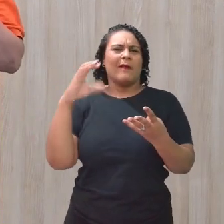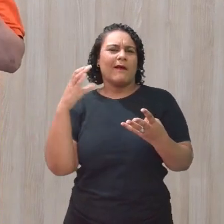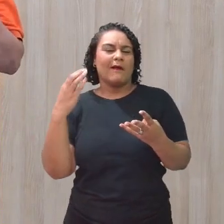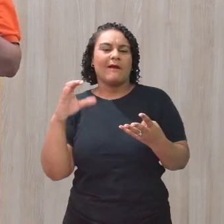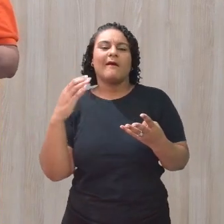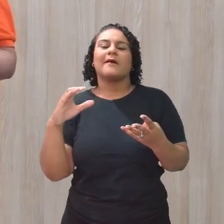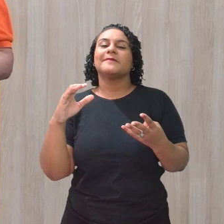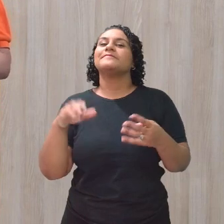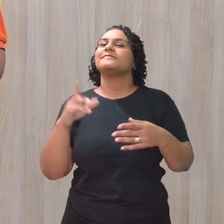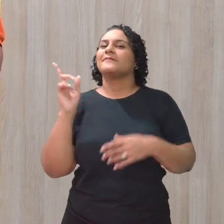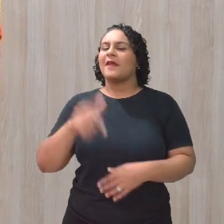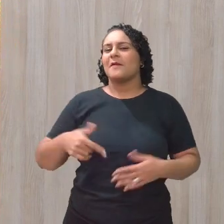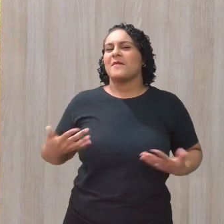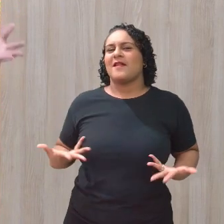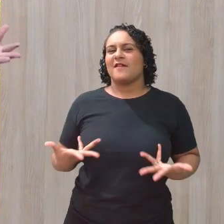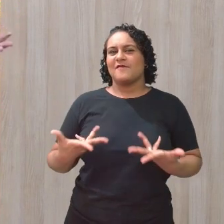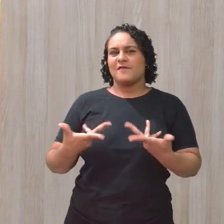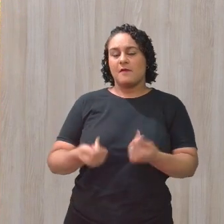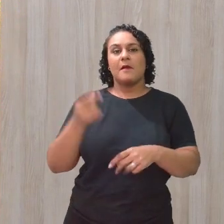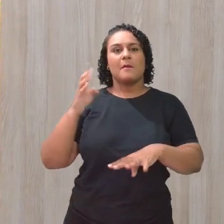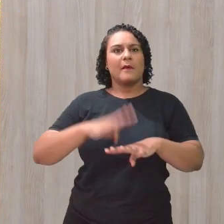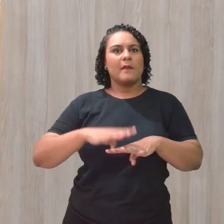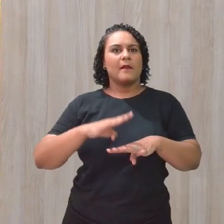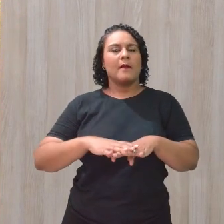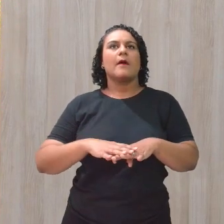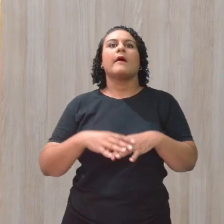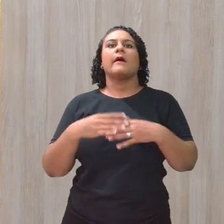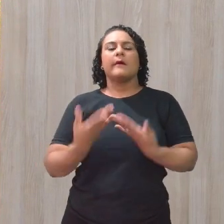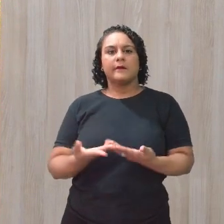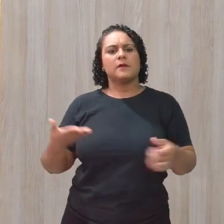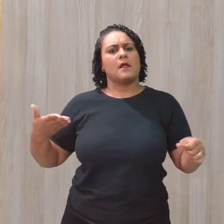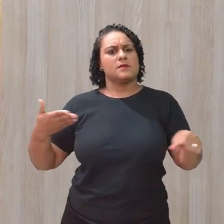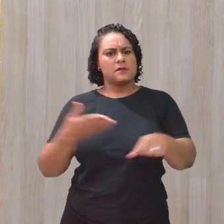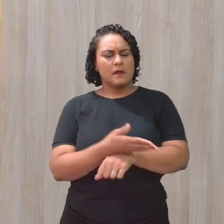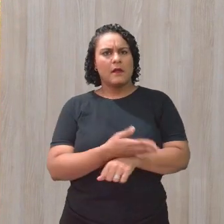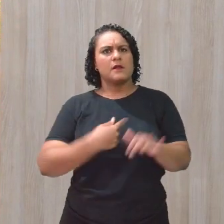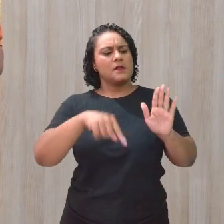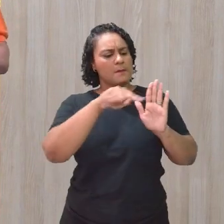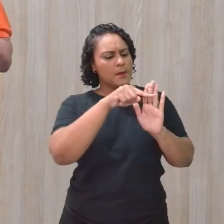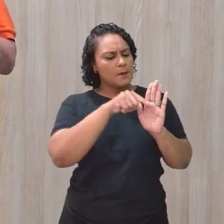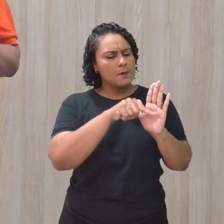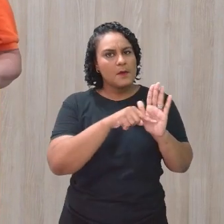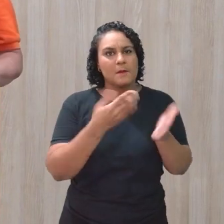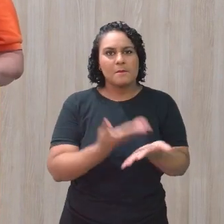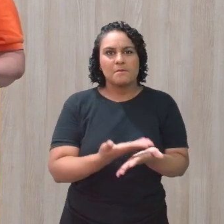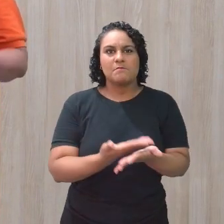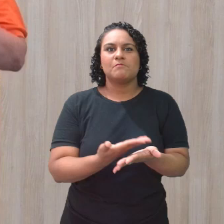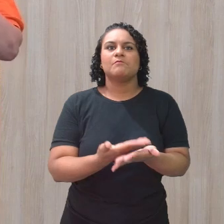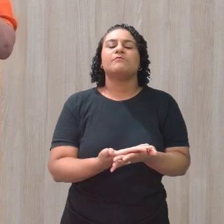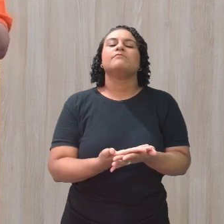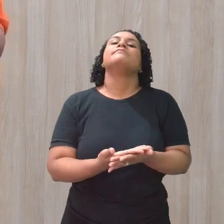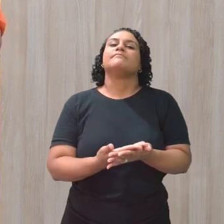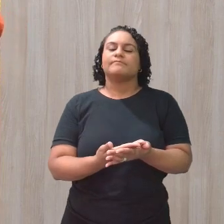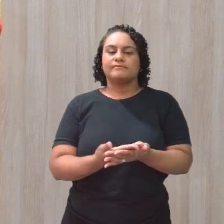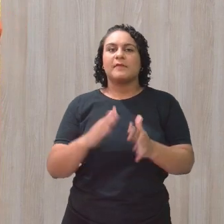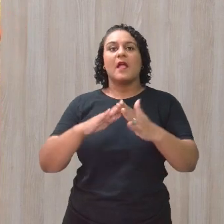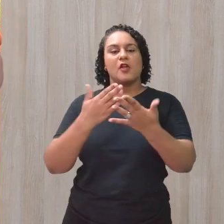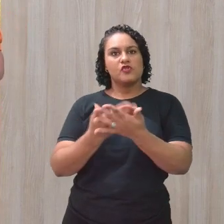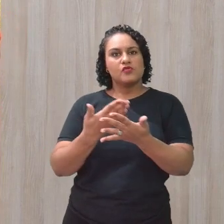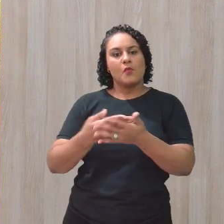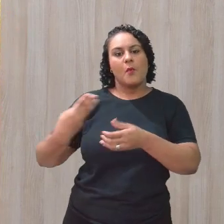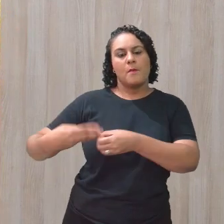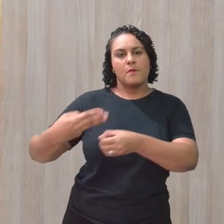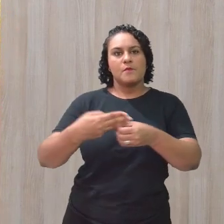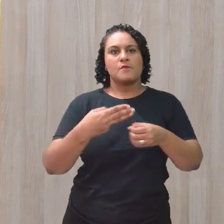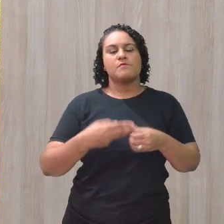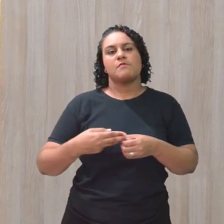Ciências, e aí é maravilhoso, matemática, explorem todo este conteúdo. A EMAD existe por vocês